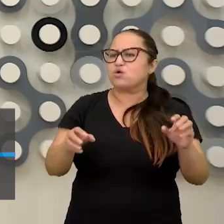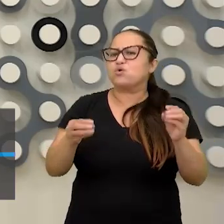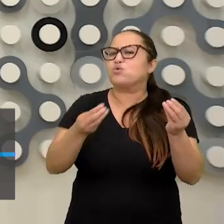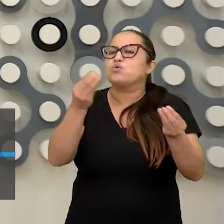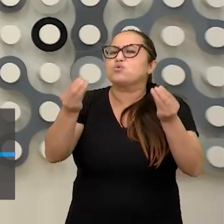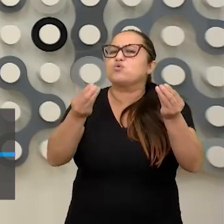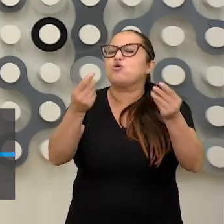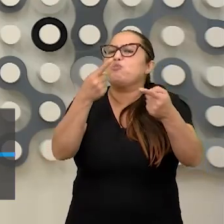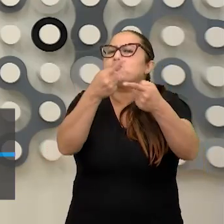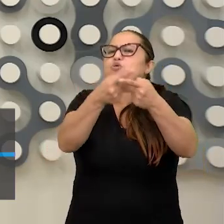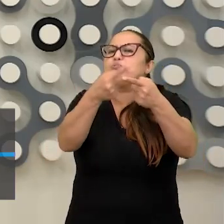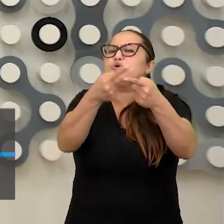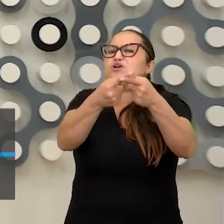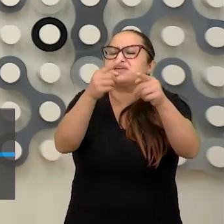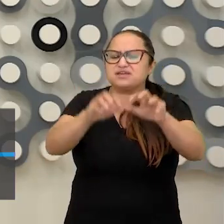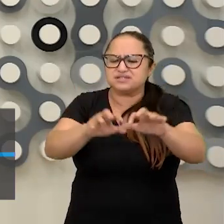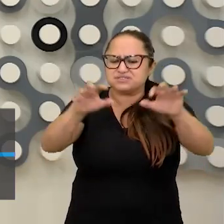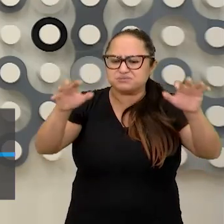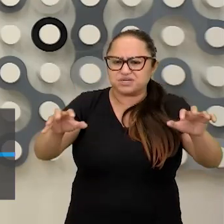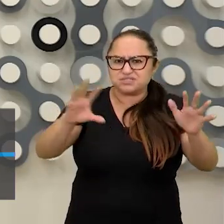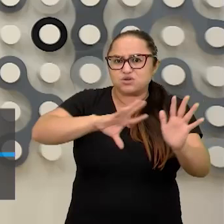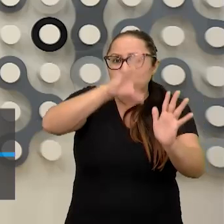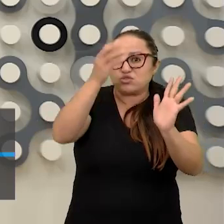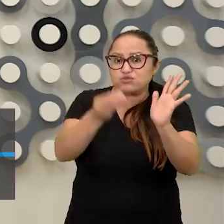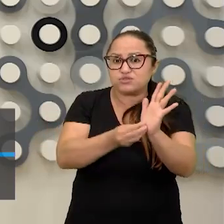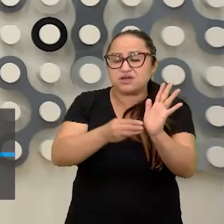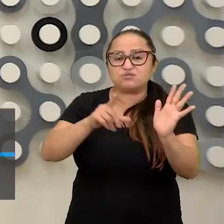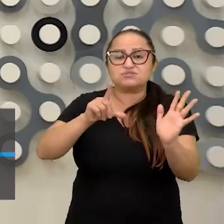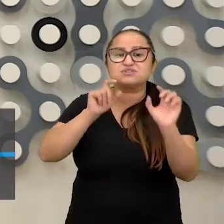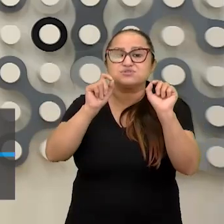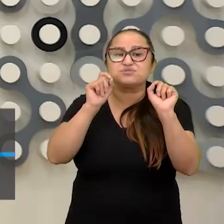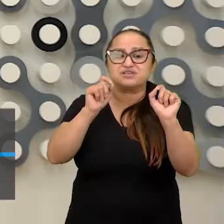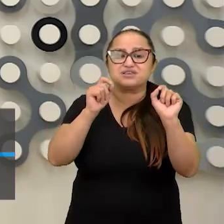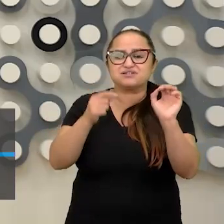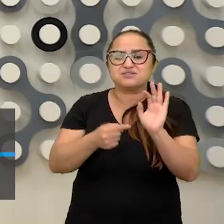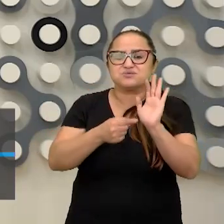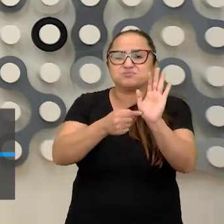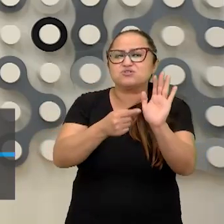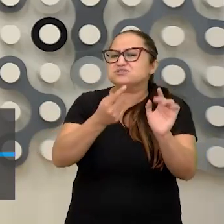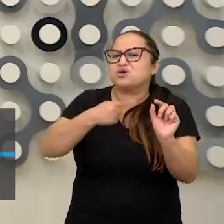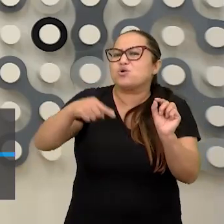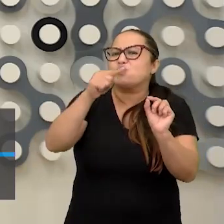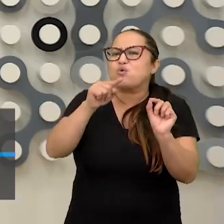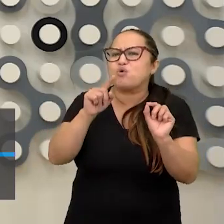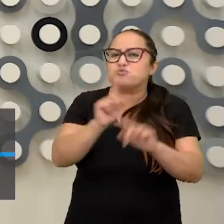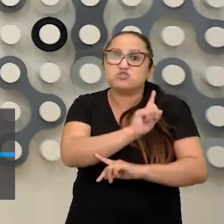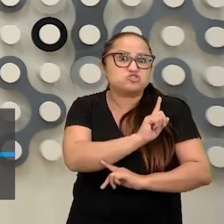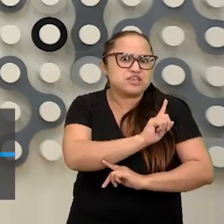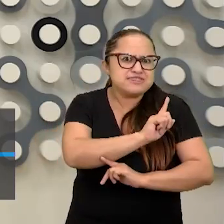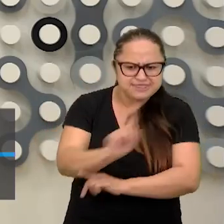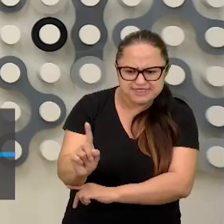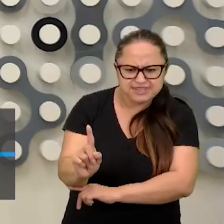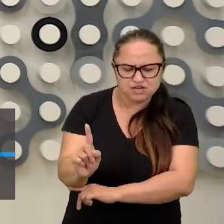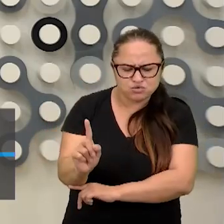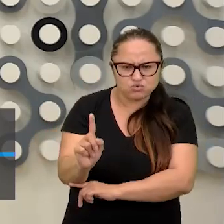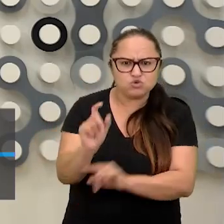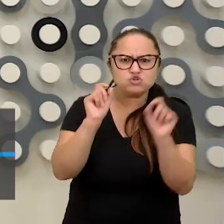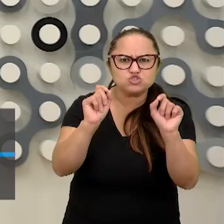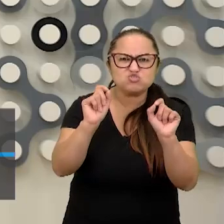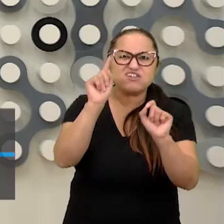consequências dessa separação total, que também implica a nossa negação, a negação da nossa